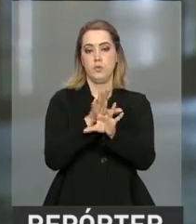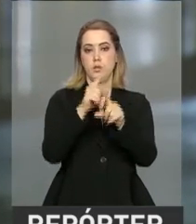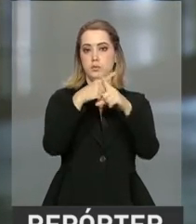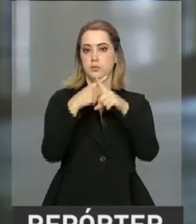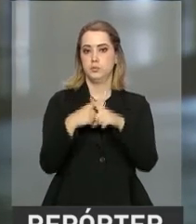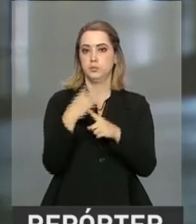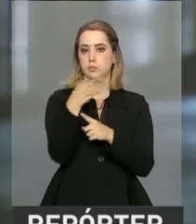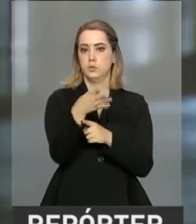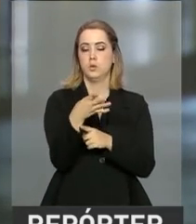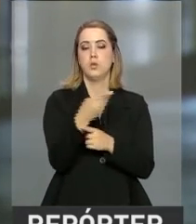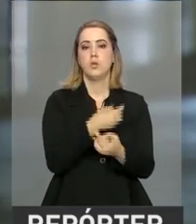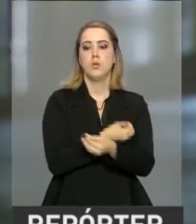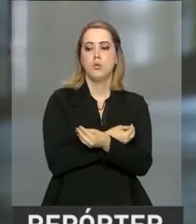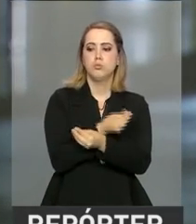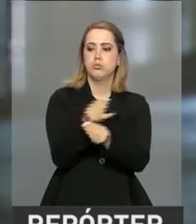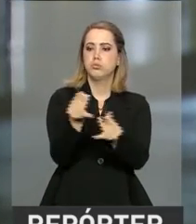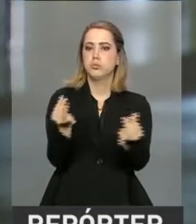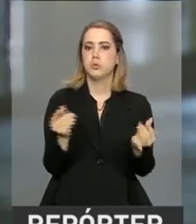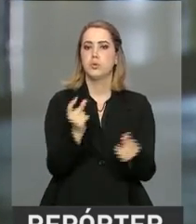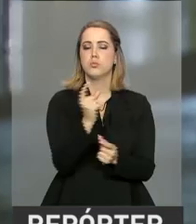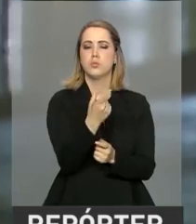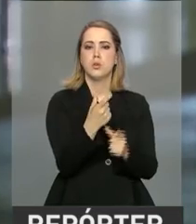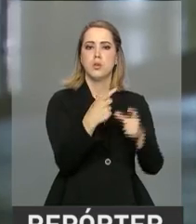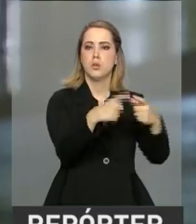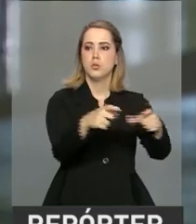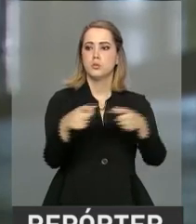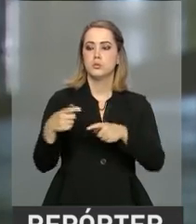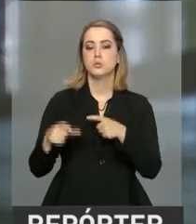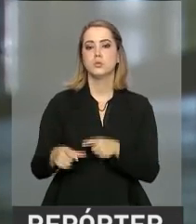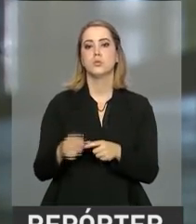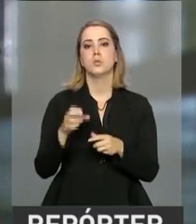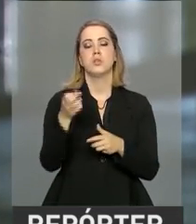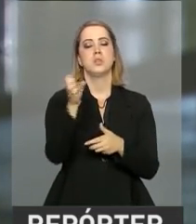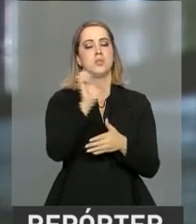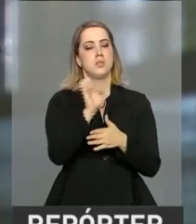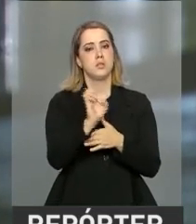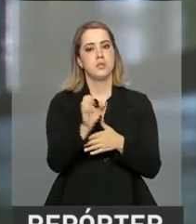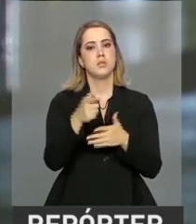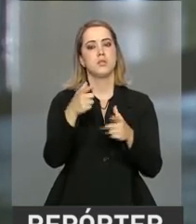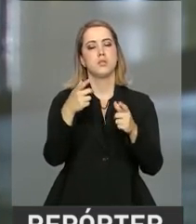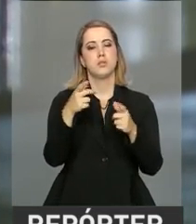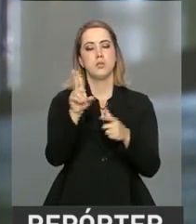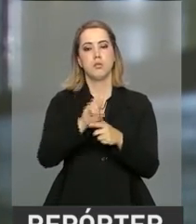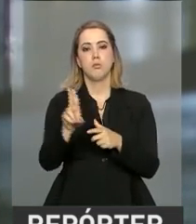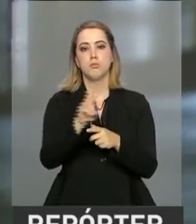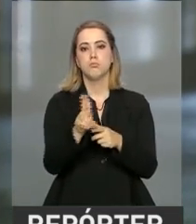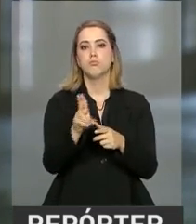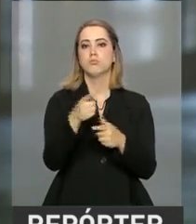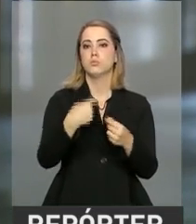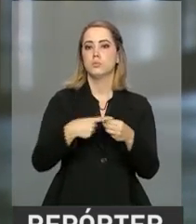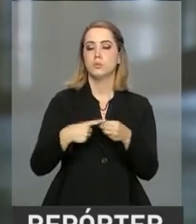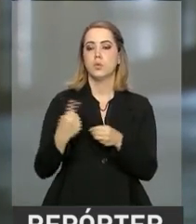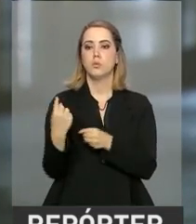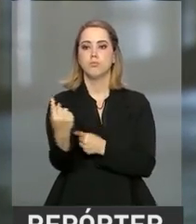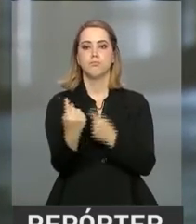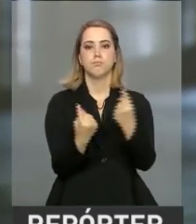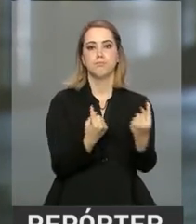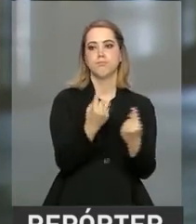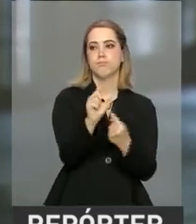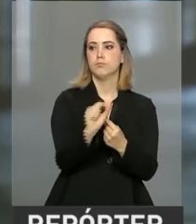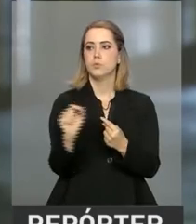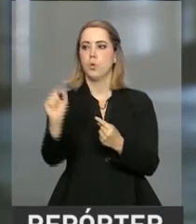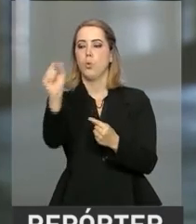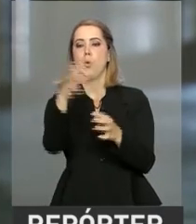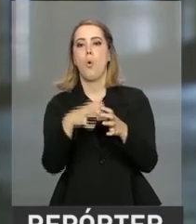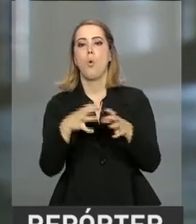que vai ser distribuída para cada ente da federação vai depender do tamanho do sistema penitenciário de cada unidade